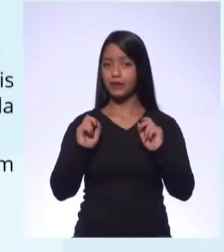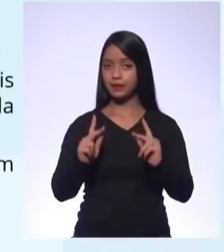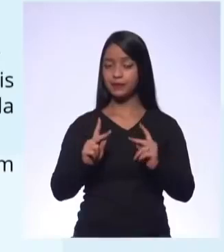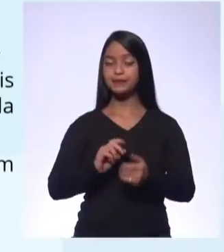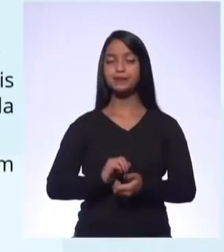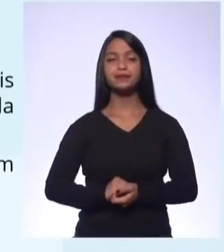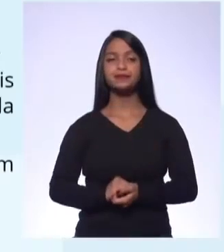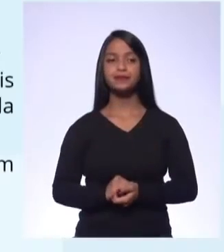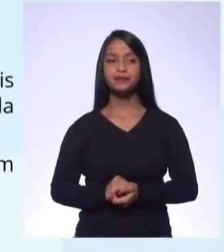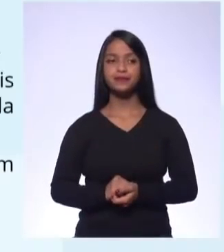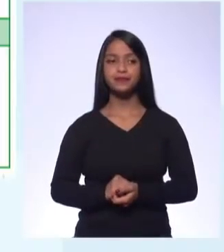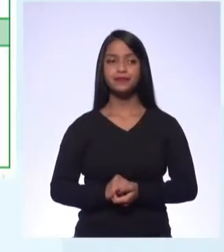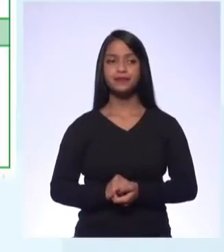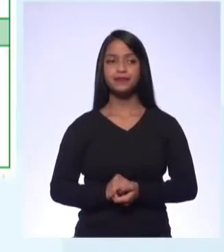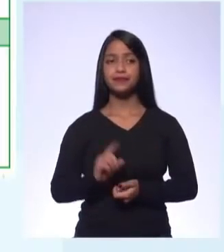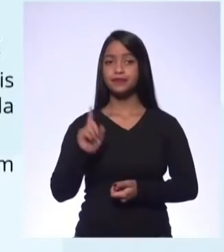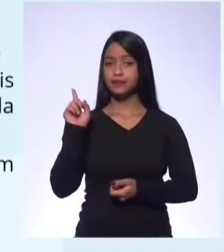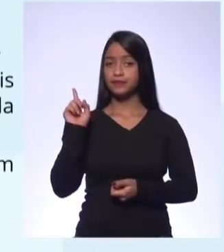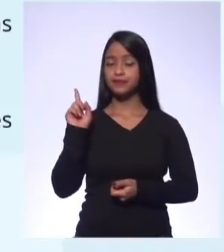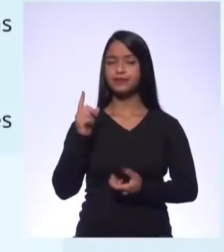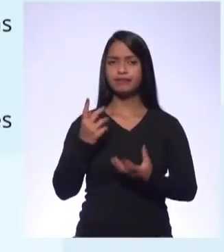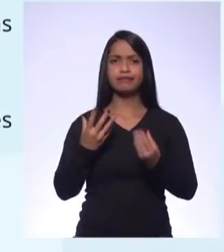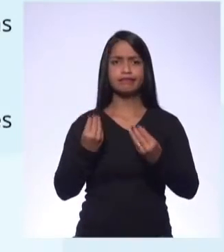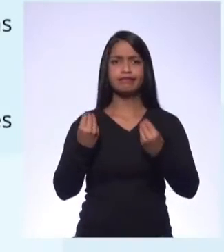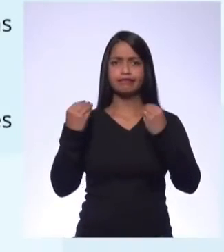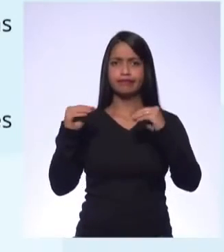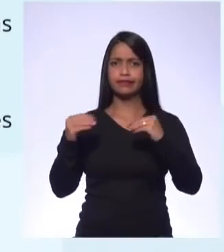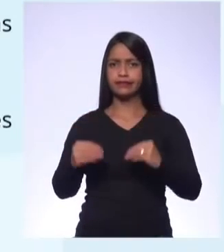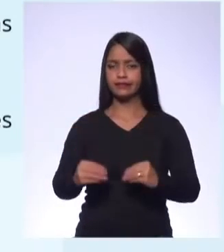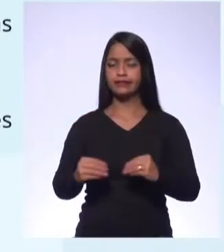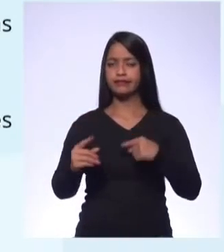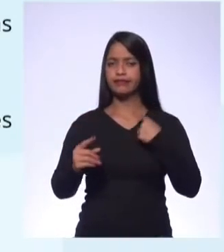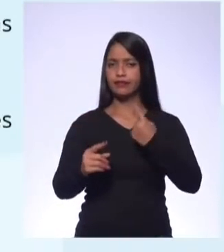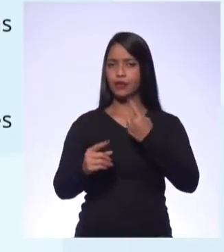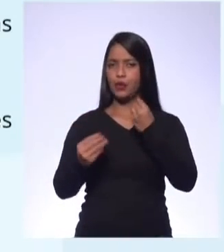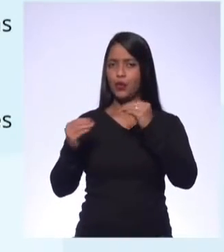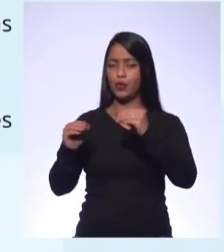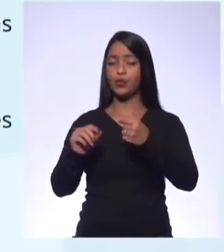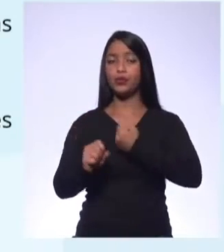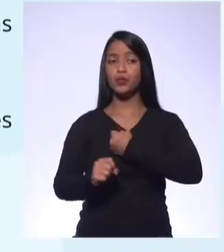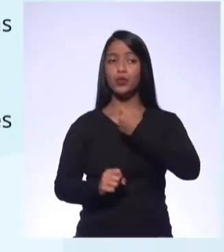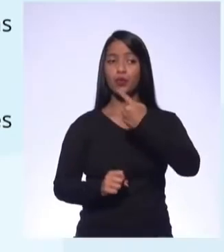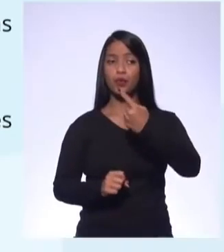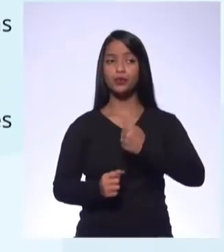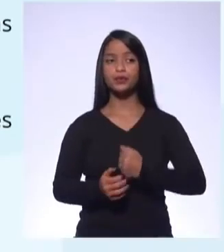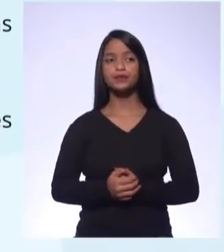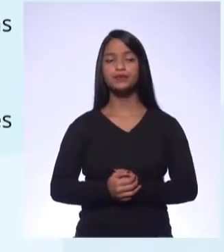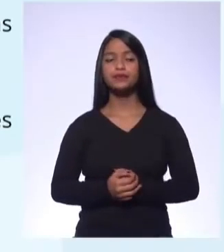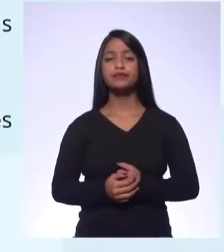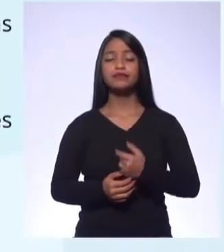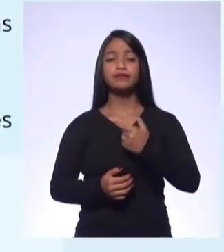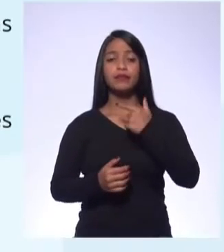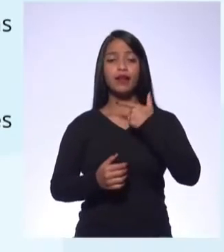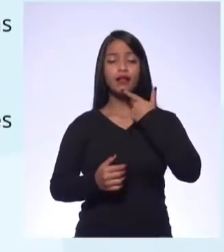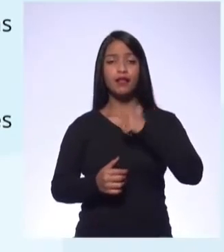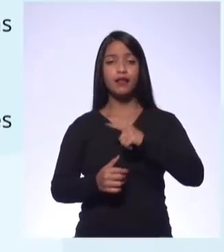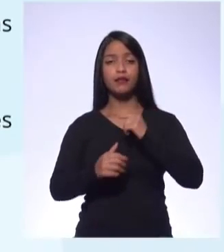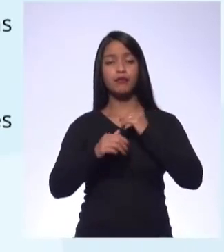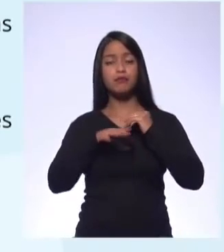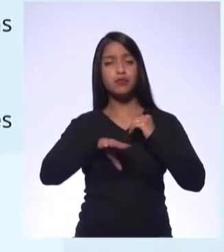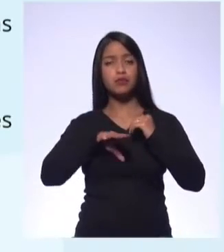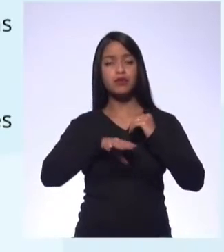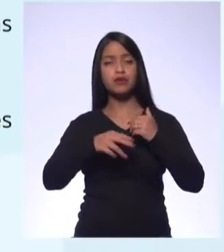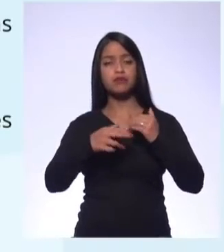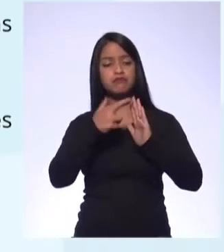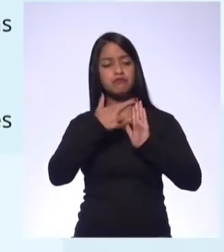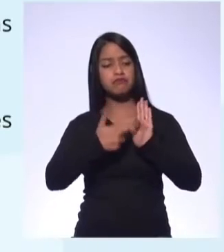tem um quadrinho aqui, é muita coisa para fazer. Então, a gente vai colocando se é formal ou informal, tá? 1. Utilização da norma padrão de linguagem